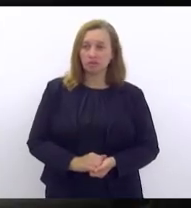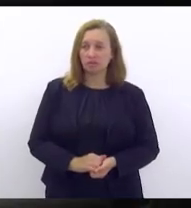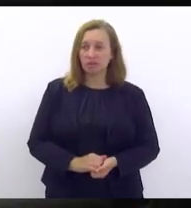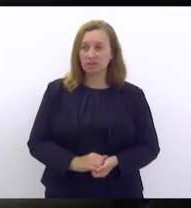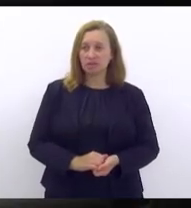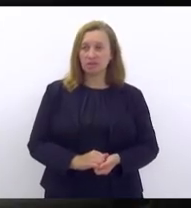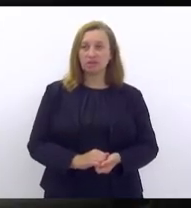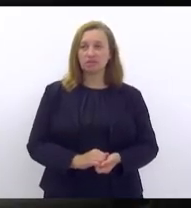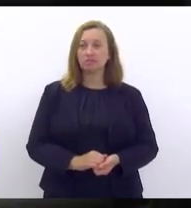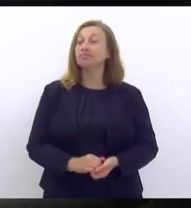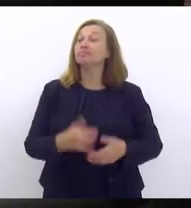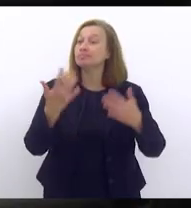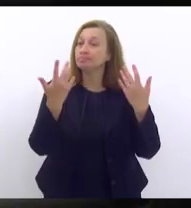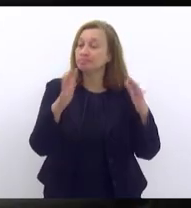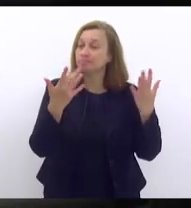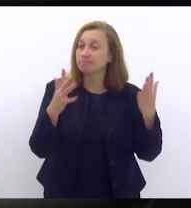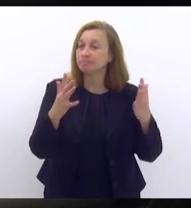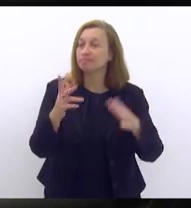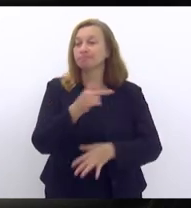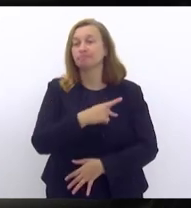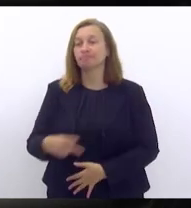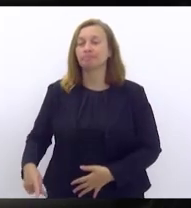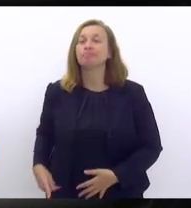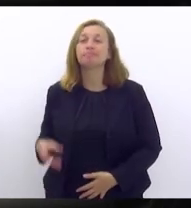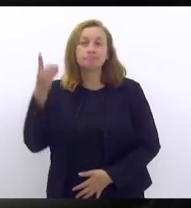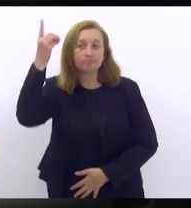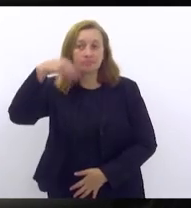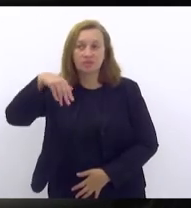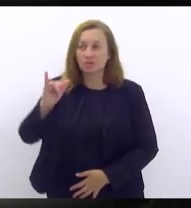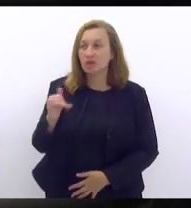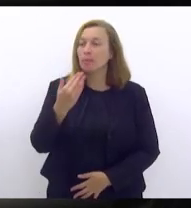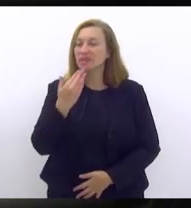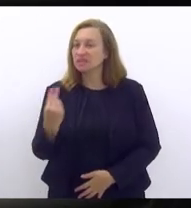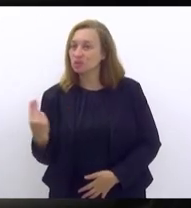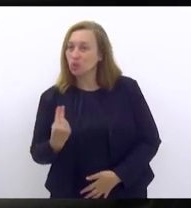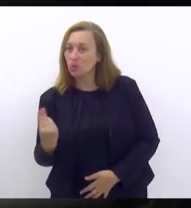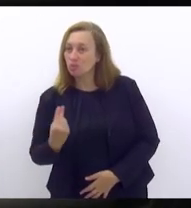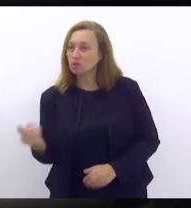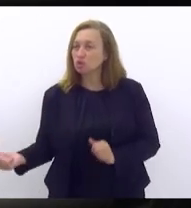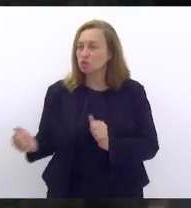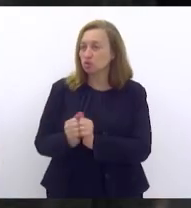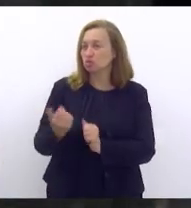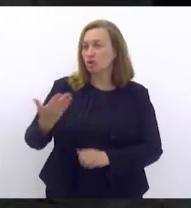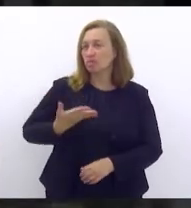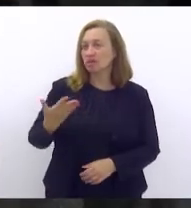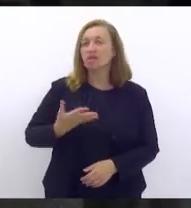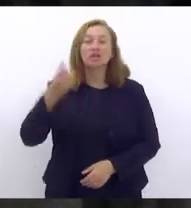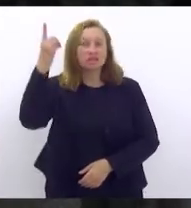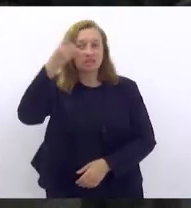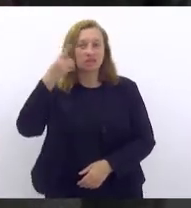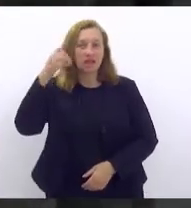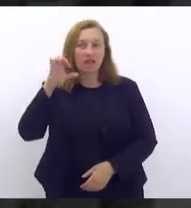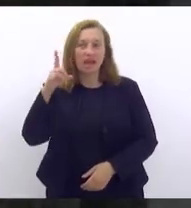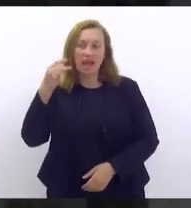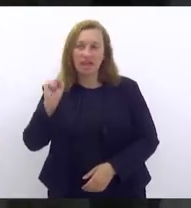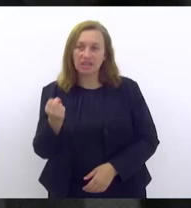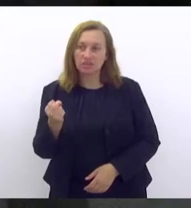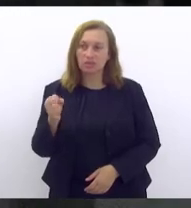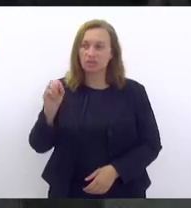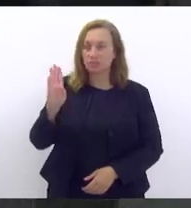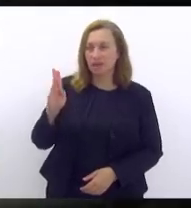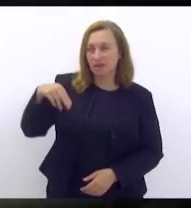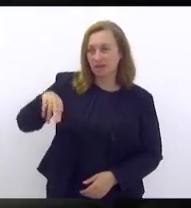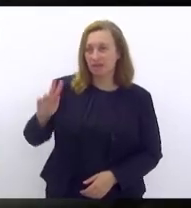para parabenizar, né, ao autor, deputado Munir, e pedir coautoria junto com o meu amigo deputado Carlinhos BNH, por